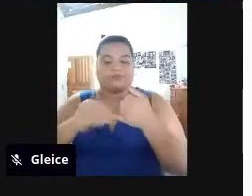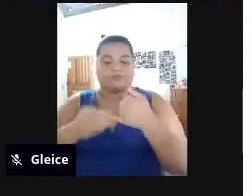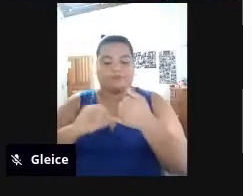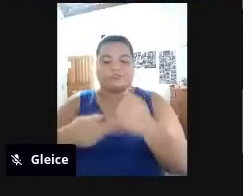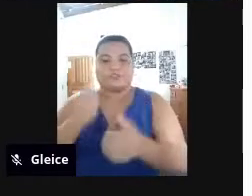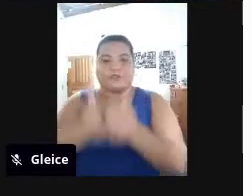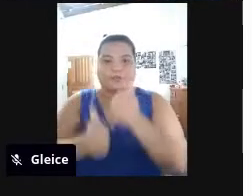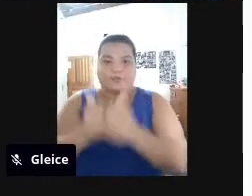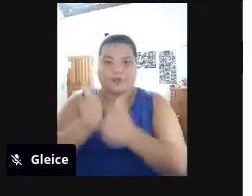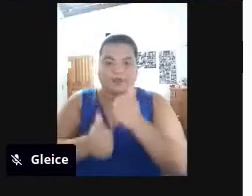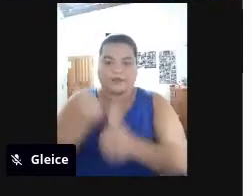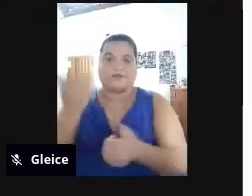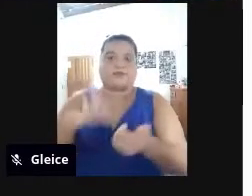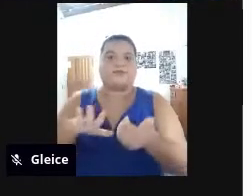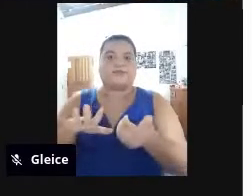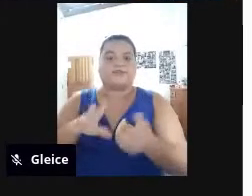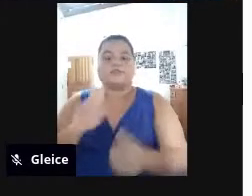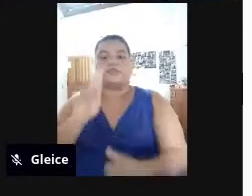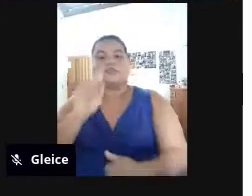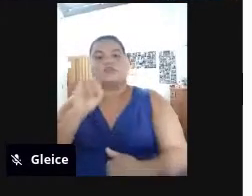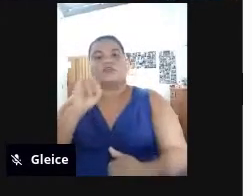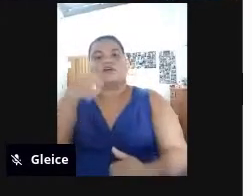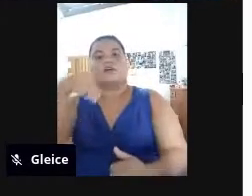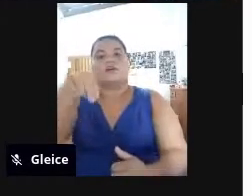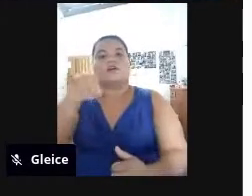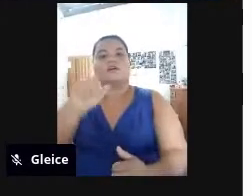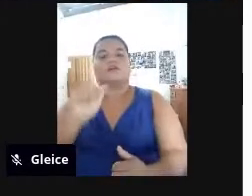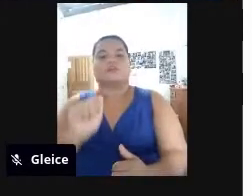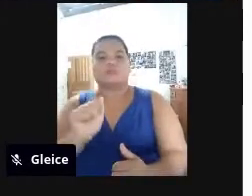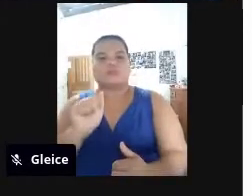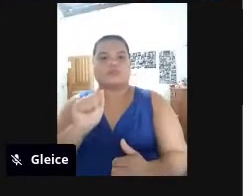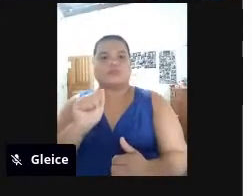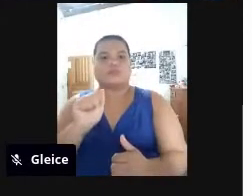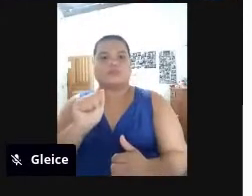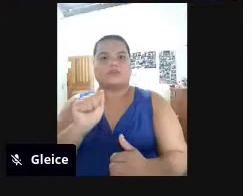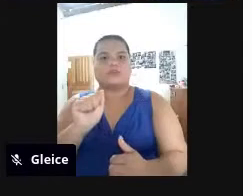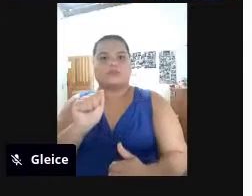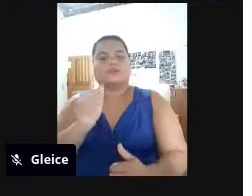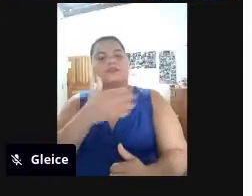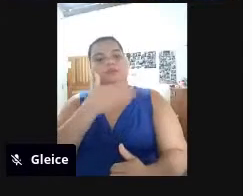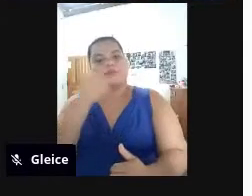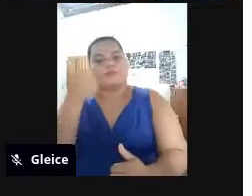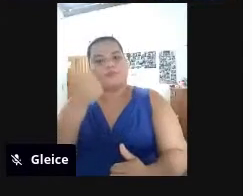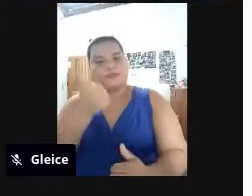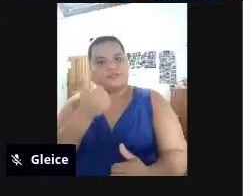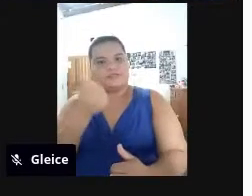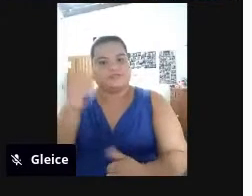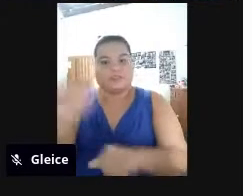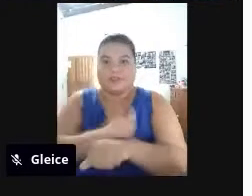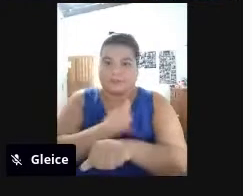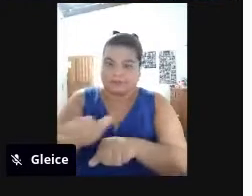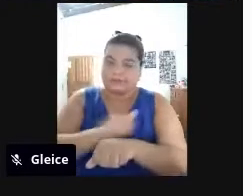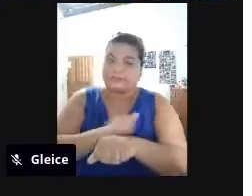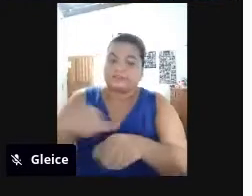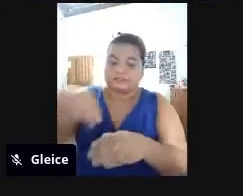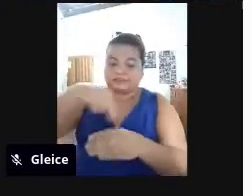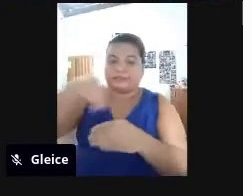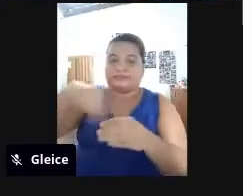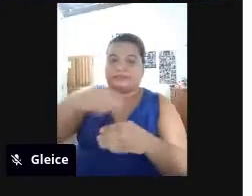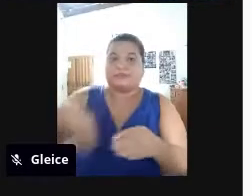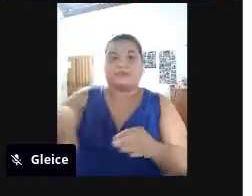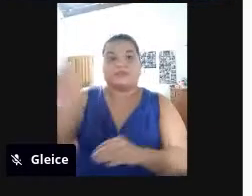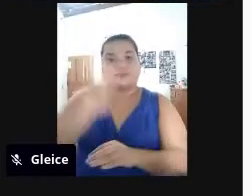desses aminoácidos que é limitante para um grupo e limitante para o outro. Então, é uma estratégia nutricional que a gente utiliza